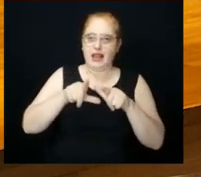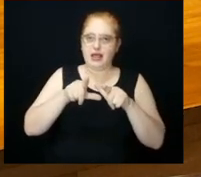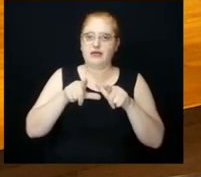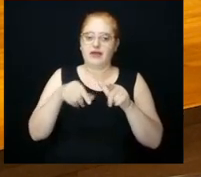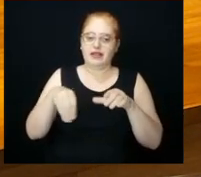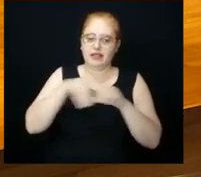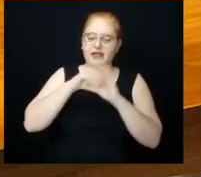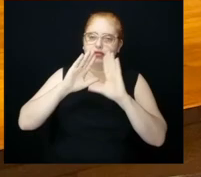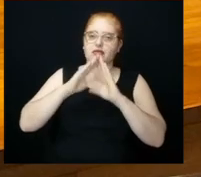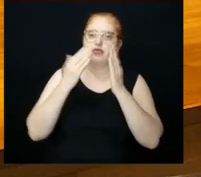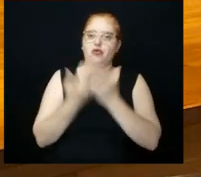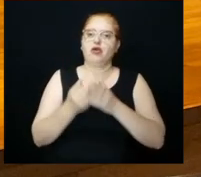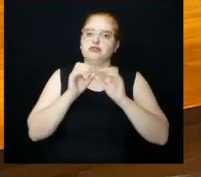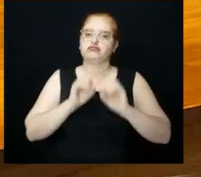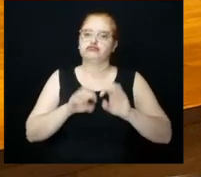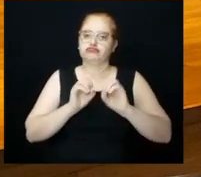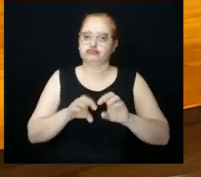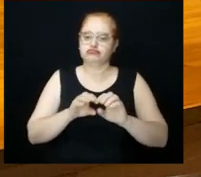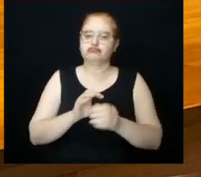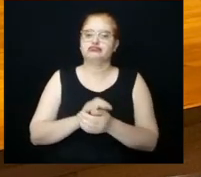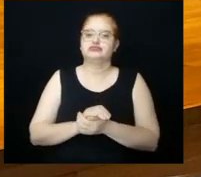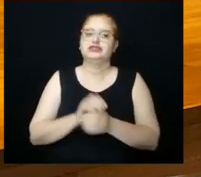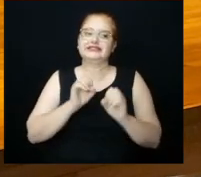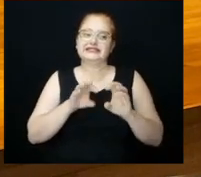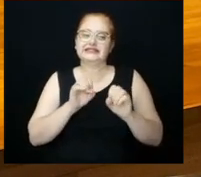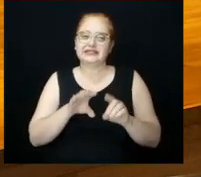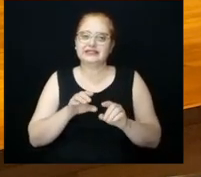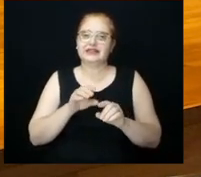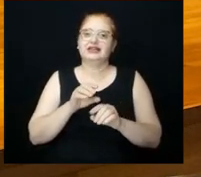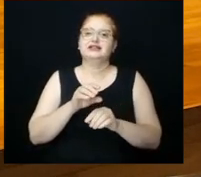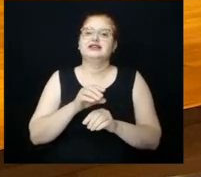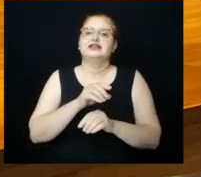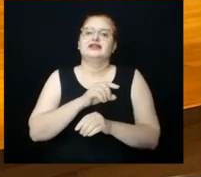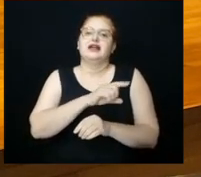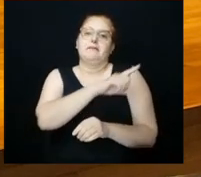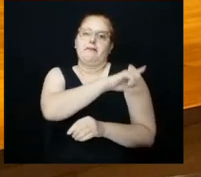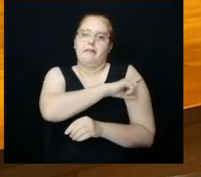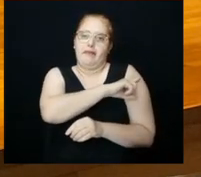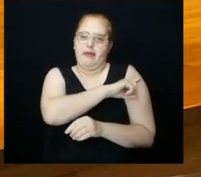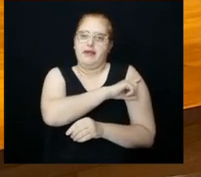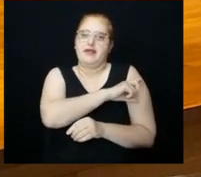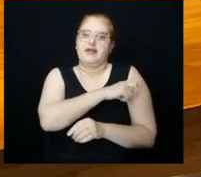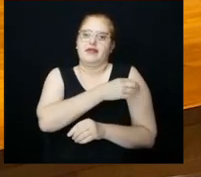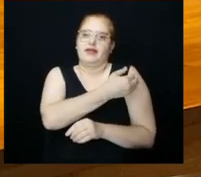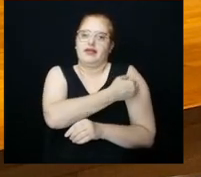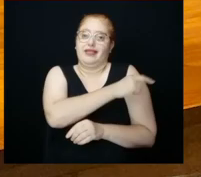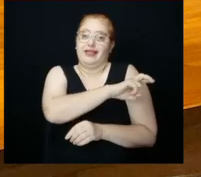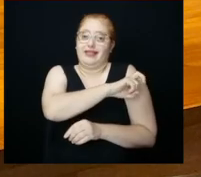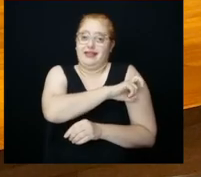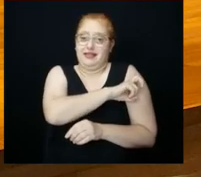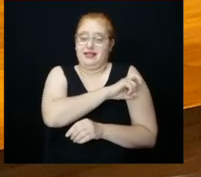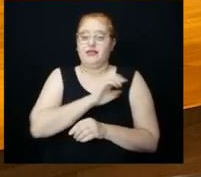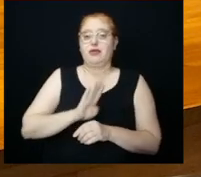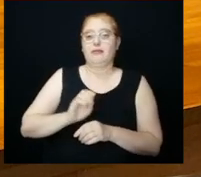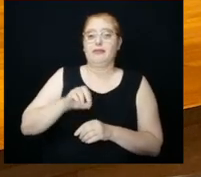ensino escolar, ou seja, ensinar nos primeiros anos essa língua, as línguas banto,